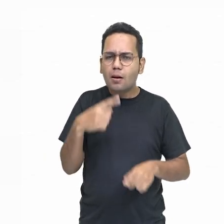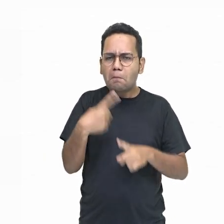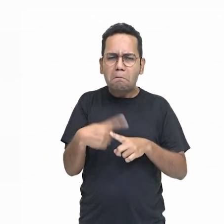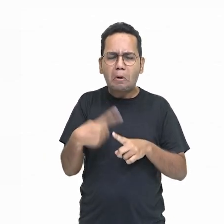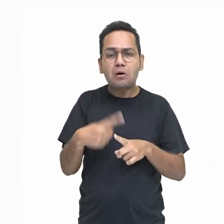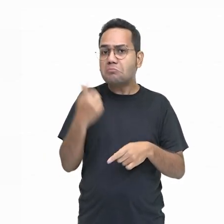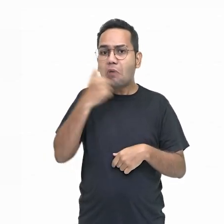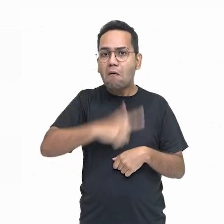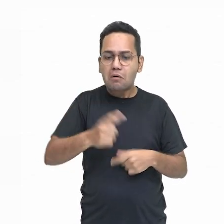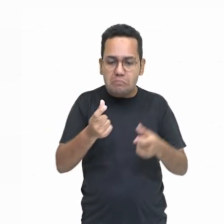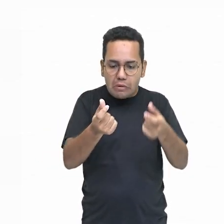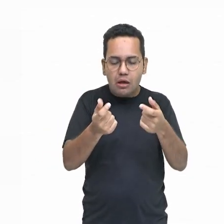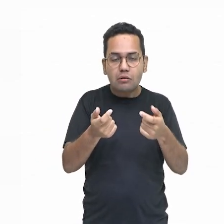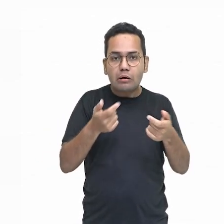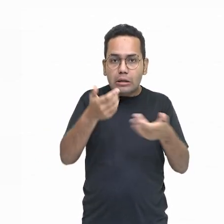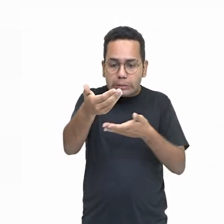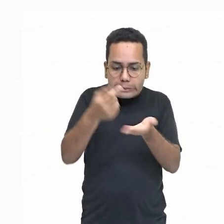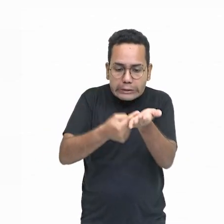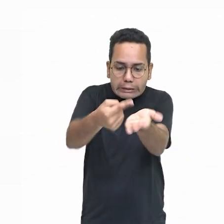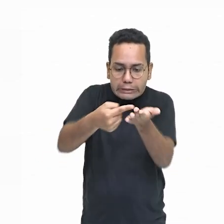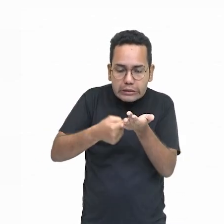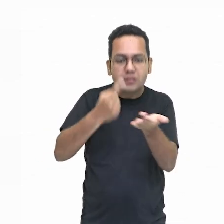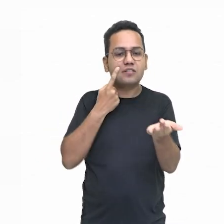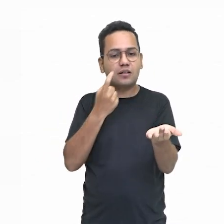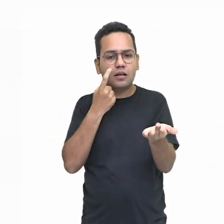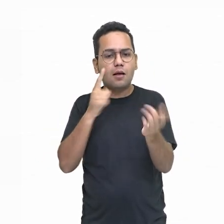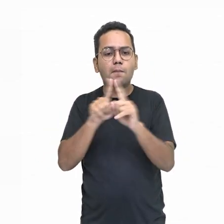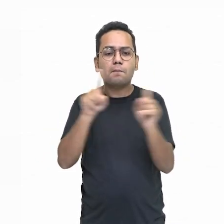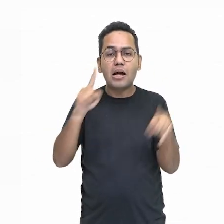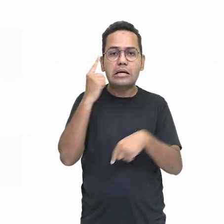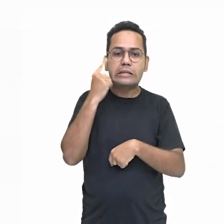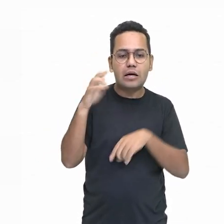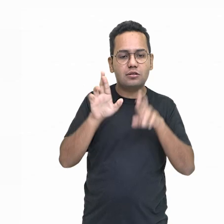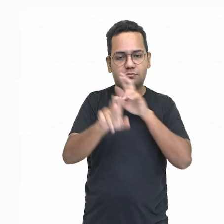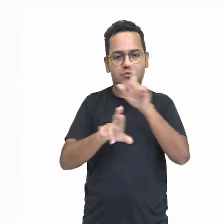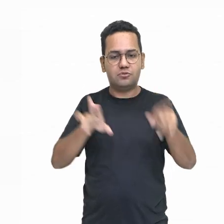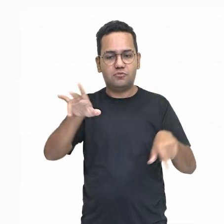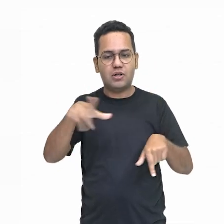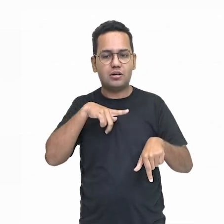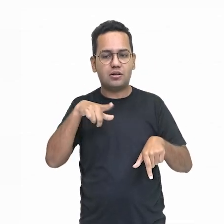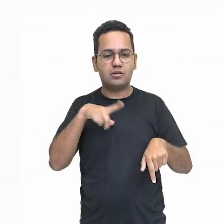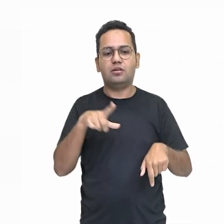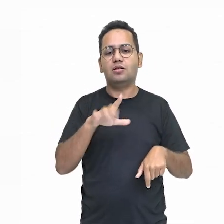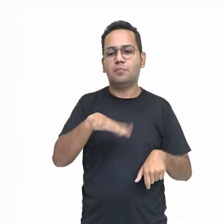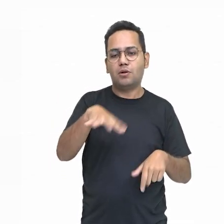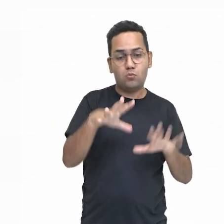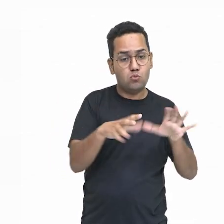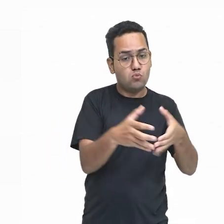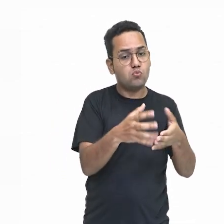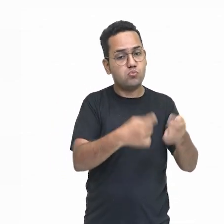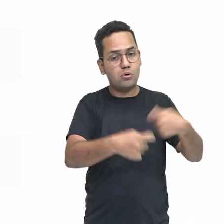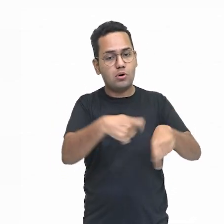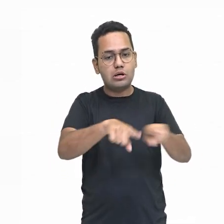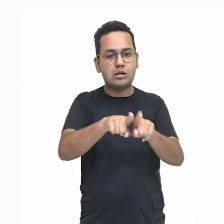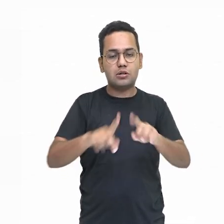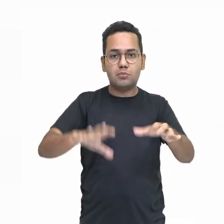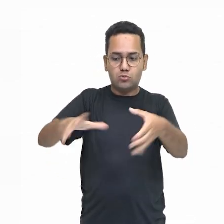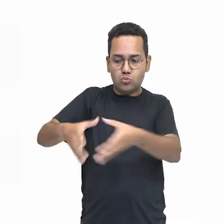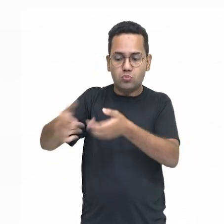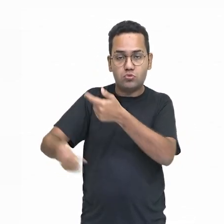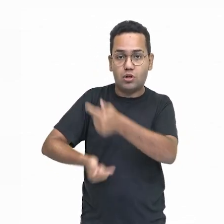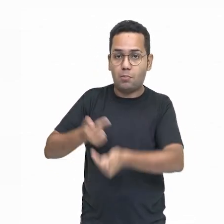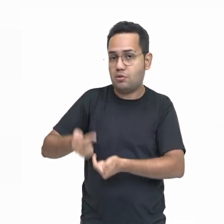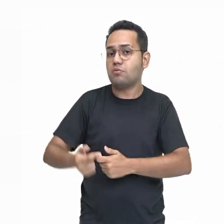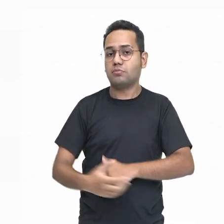interesses, muitas vezes antagônicos, diferentes das elites econômicas e até mesmo das